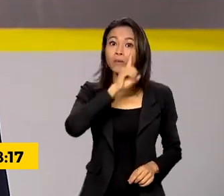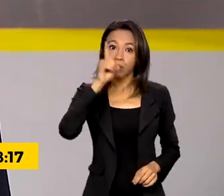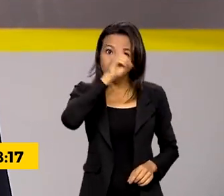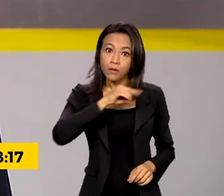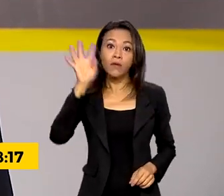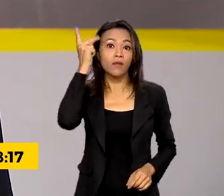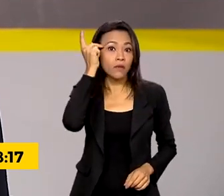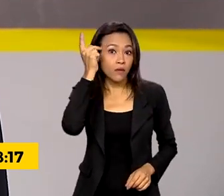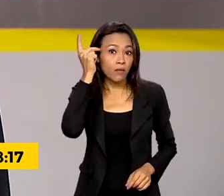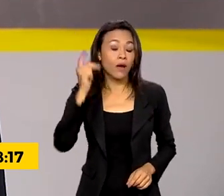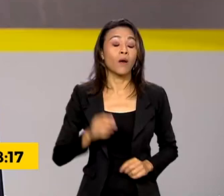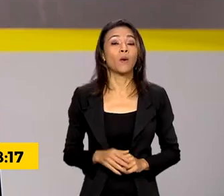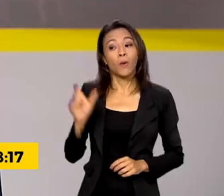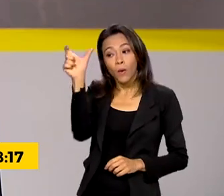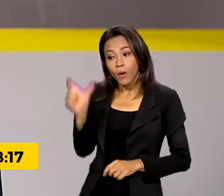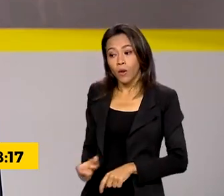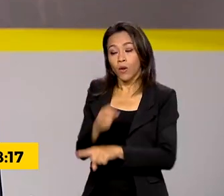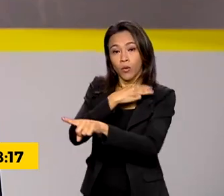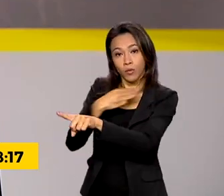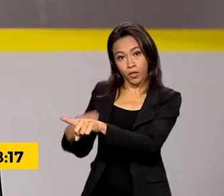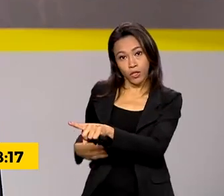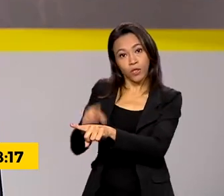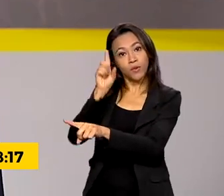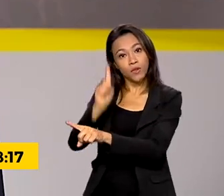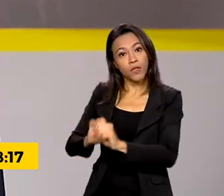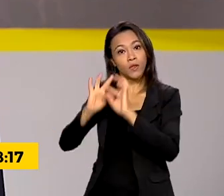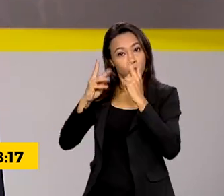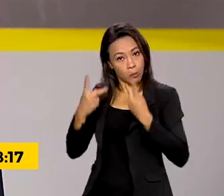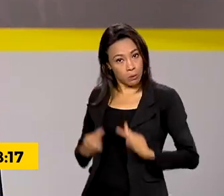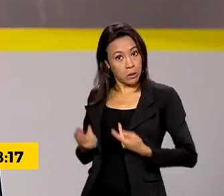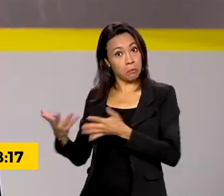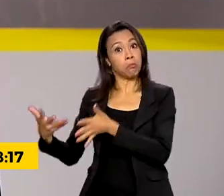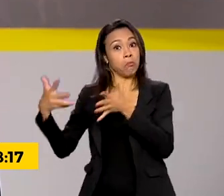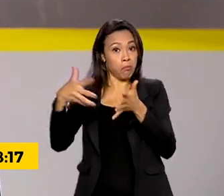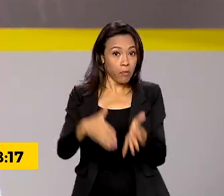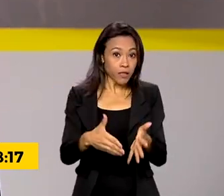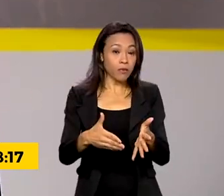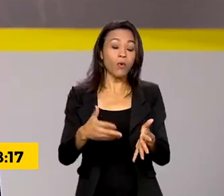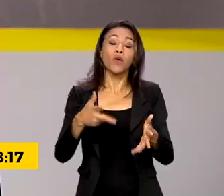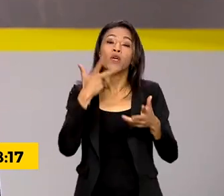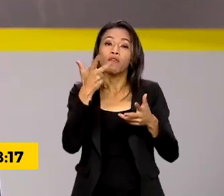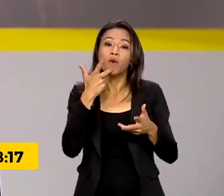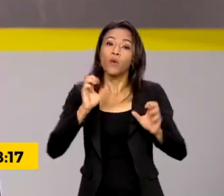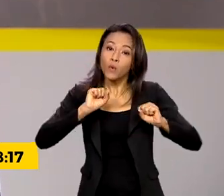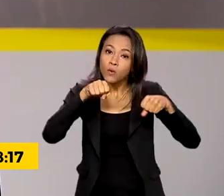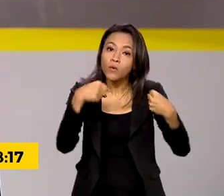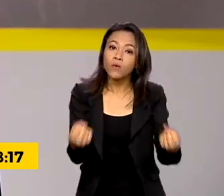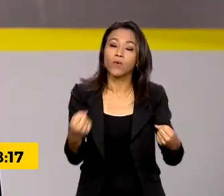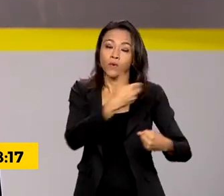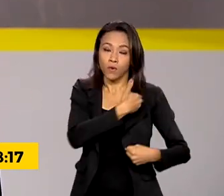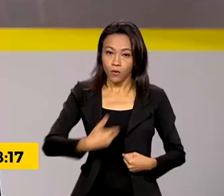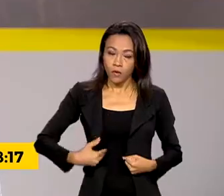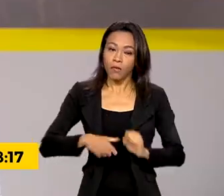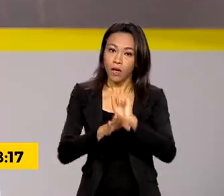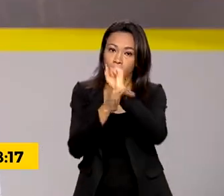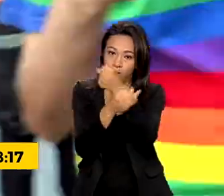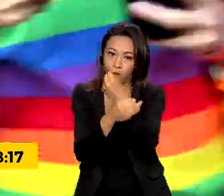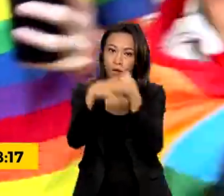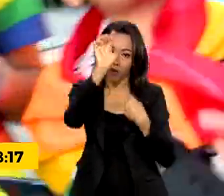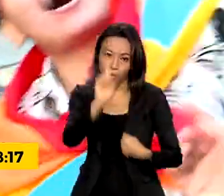Paulo. O ministro dos Direitos Humanos participou do ato e reforçou o empenho do governo na garantia dos direitos.